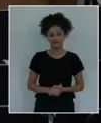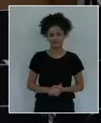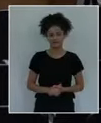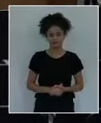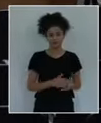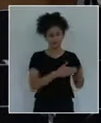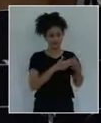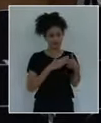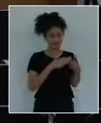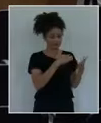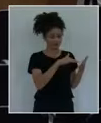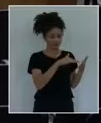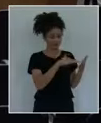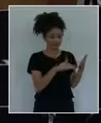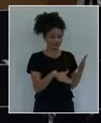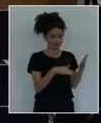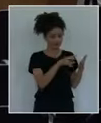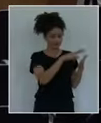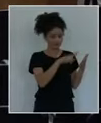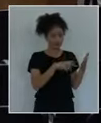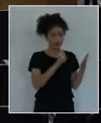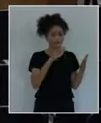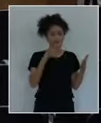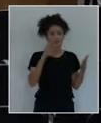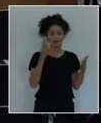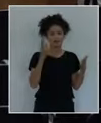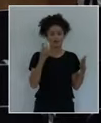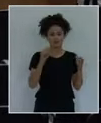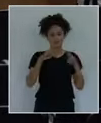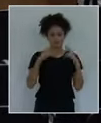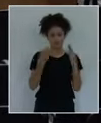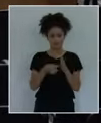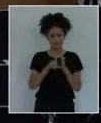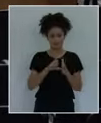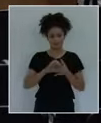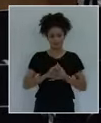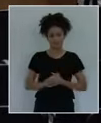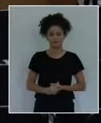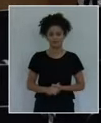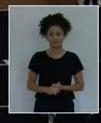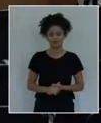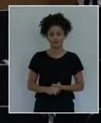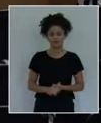Eu solicito ao secretário que faça a leitura da ata da reunião anterior.